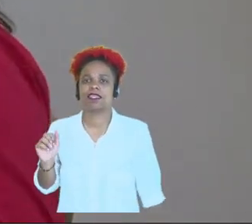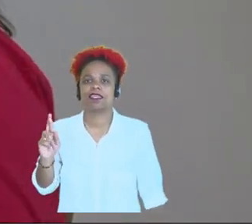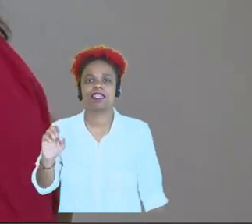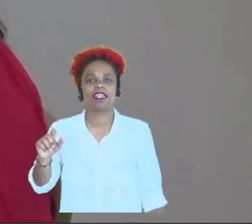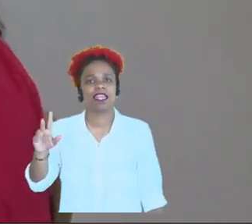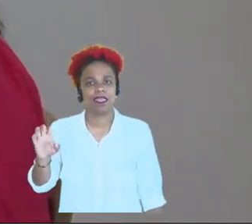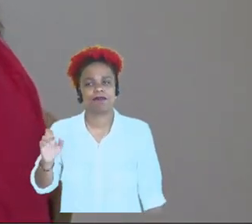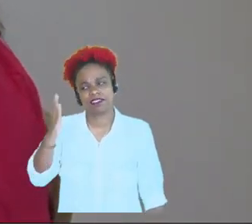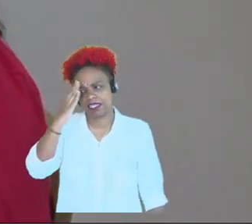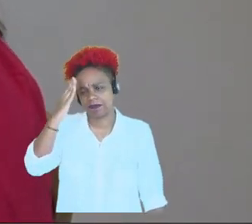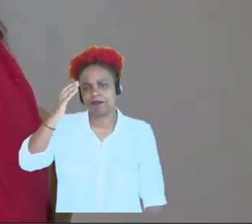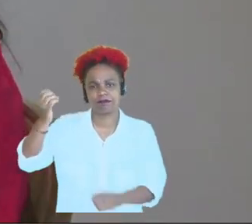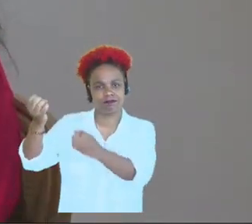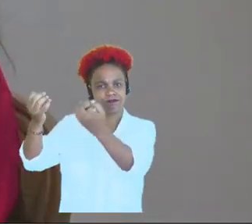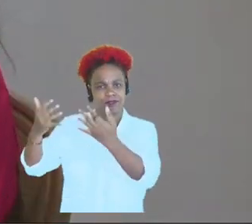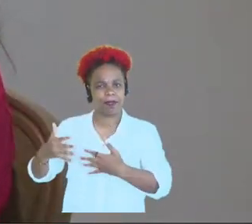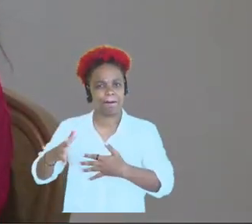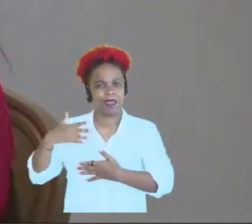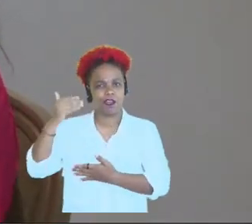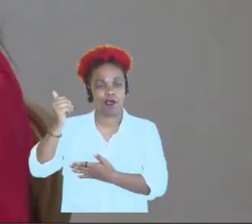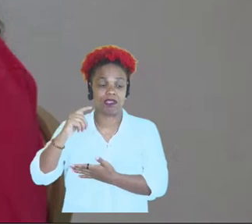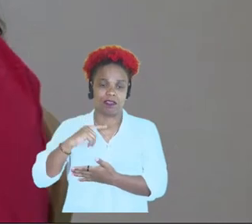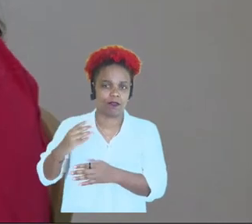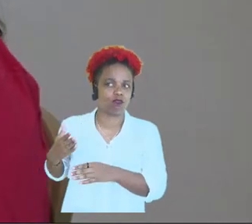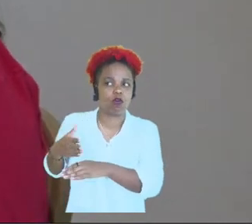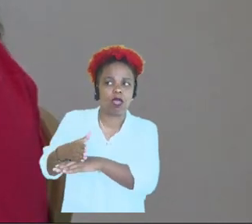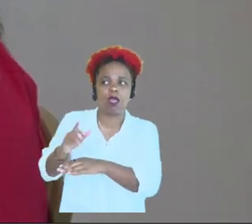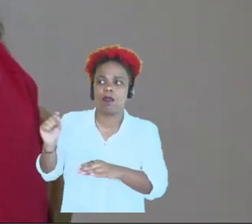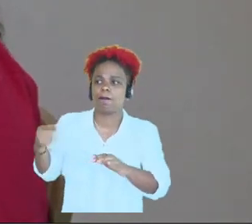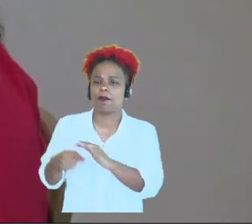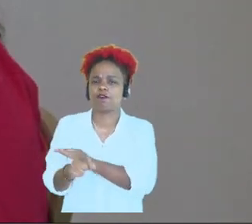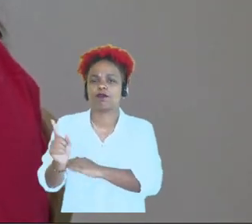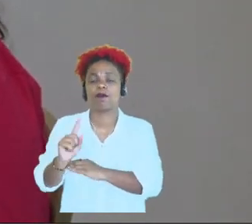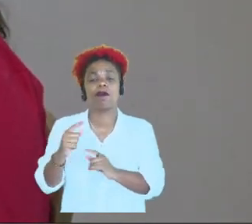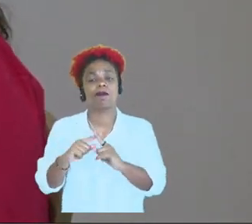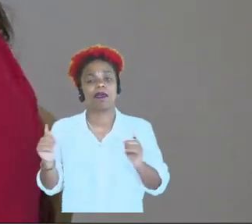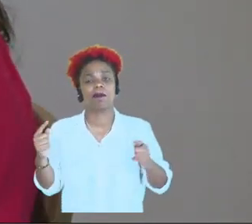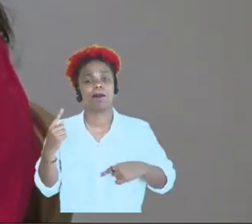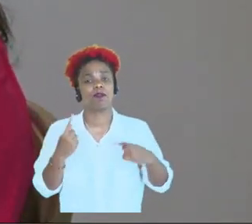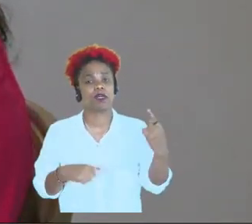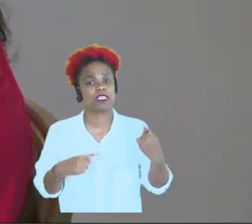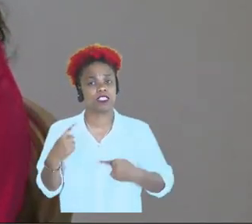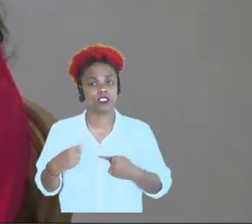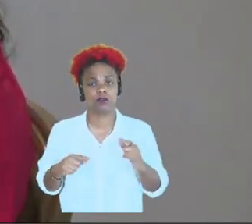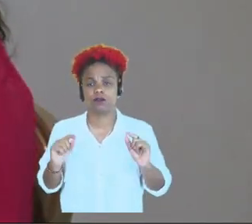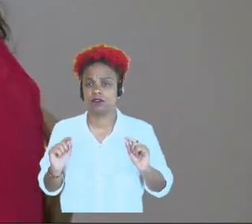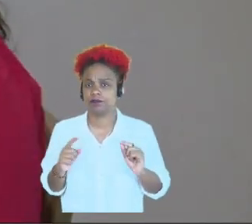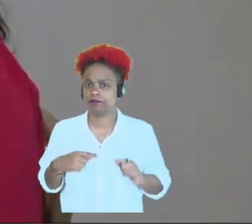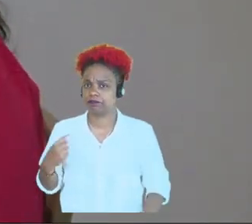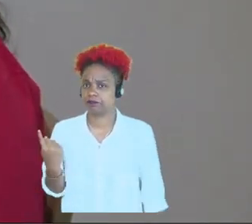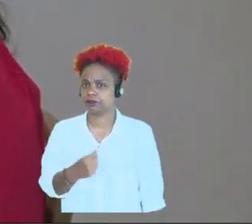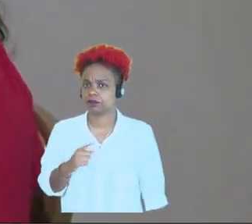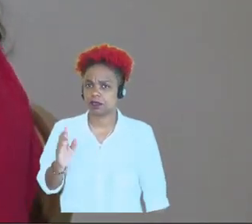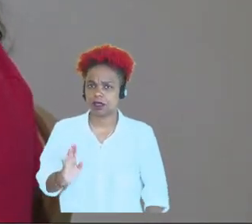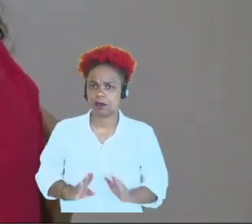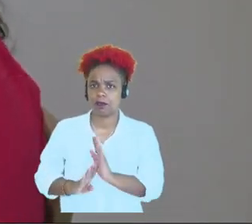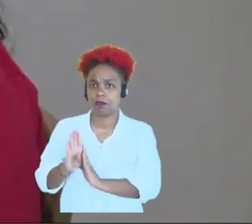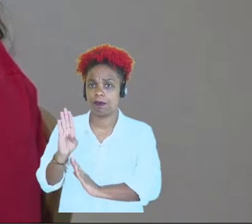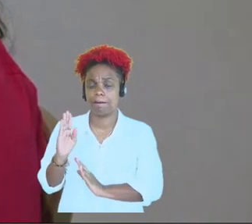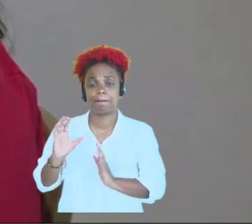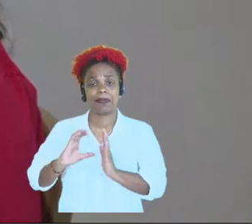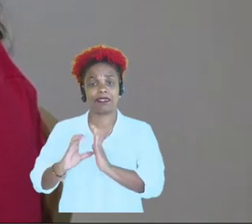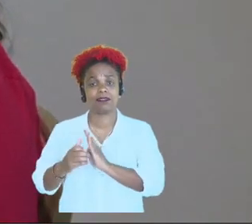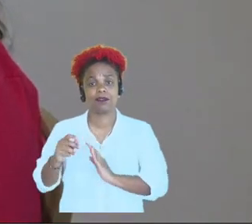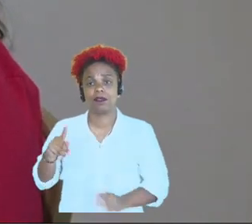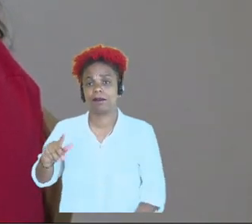então não vou entrar tanto nessa seara. Mas, ficando aqui nos partidos políticos, a gente pode ver esse crescimento do PL, que a gente